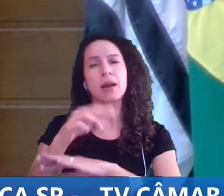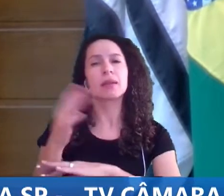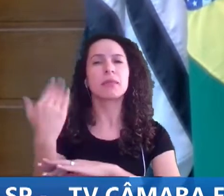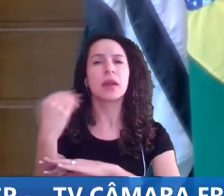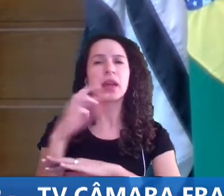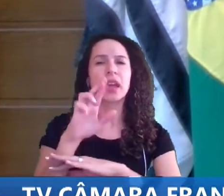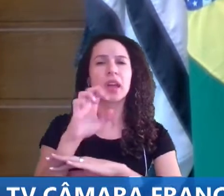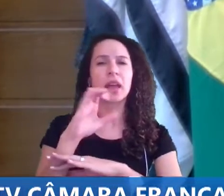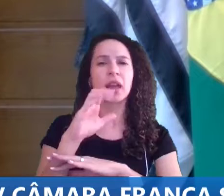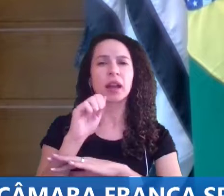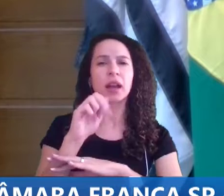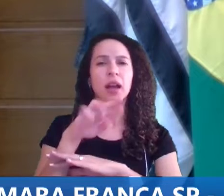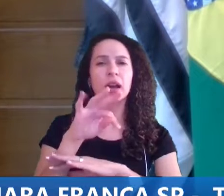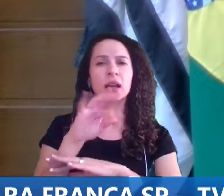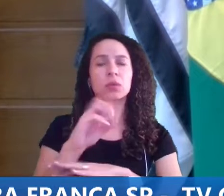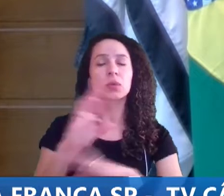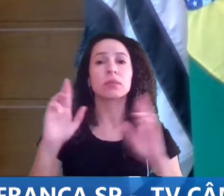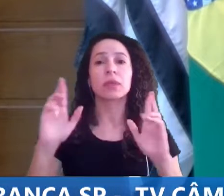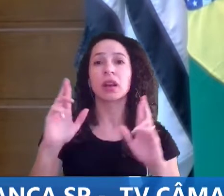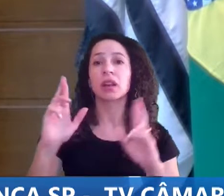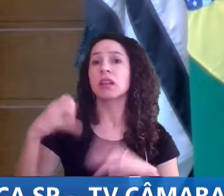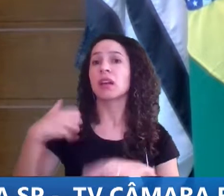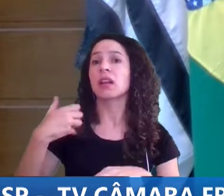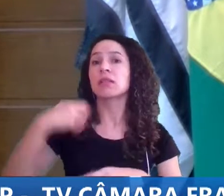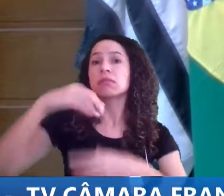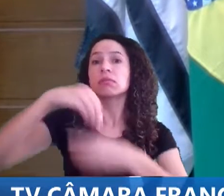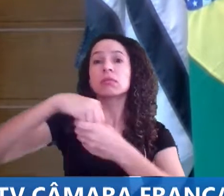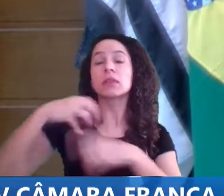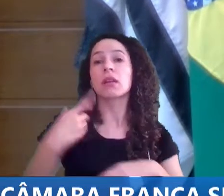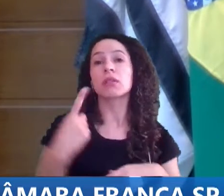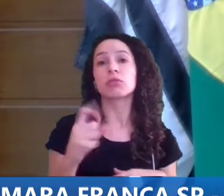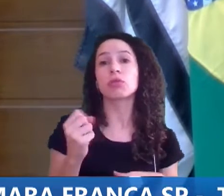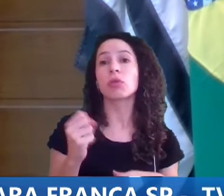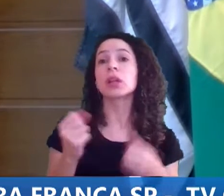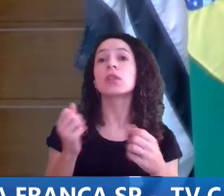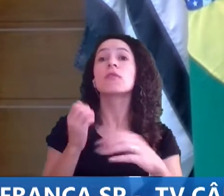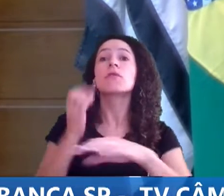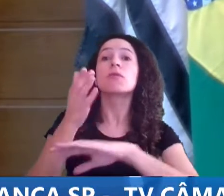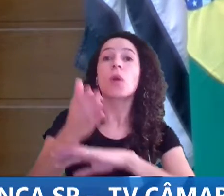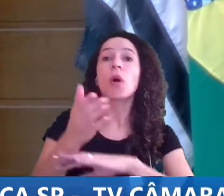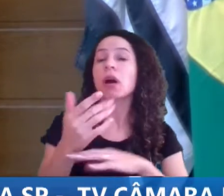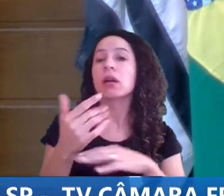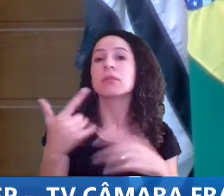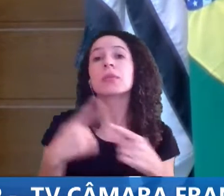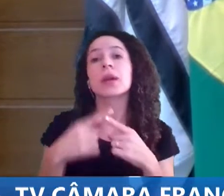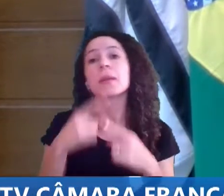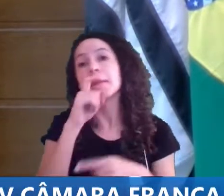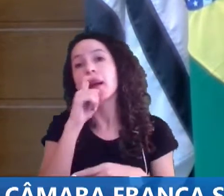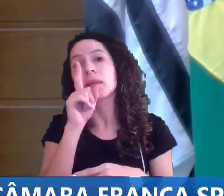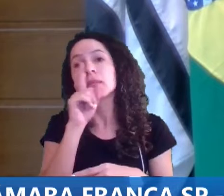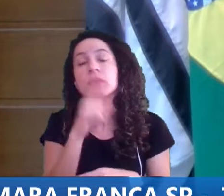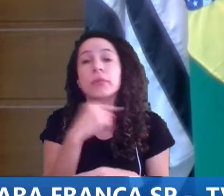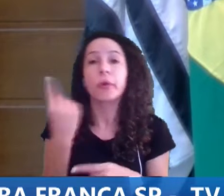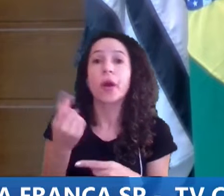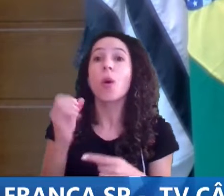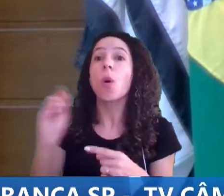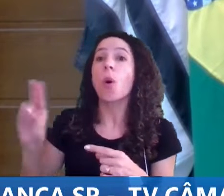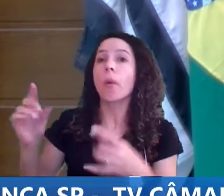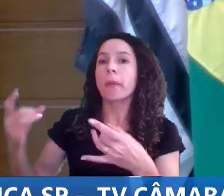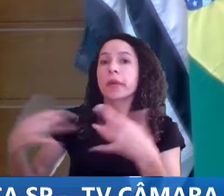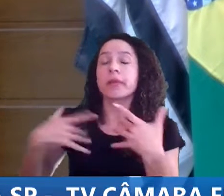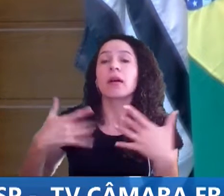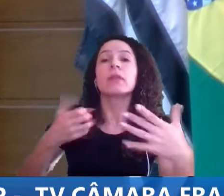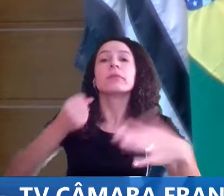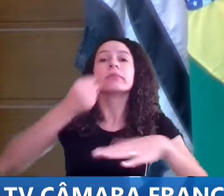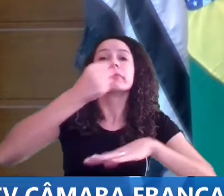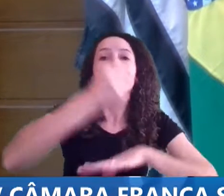que estão ali com 18 anos e não sai por quê? Não sai porque são órfãos ou os pais os abandonaram e não têm condições de se inserir no mercado de